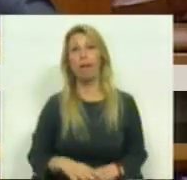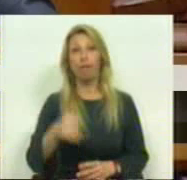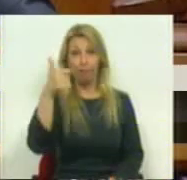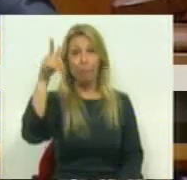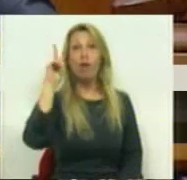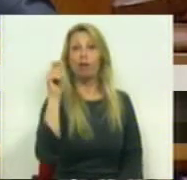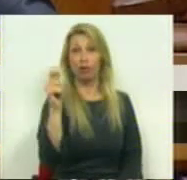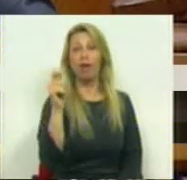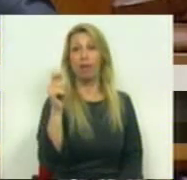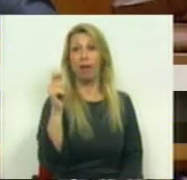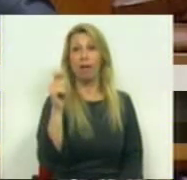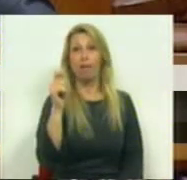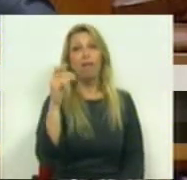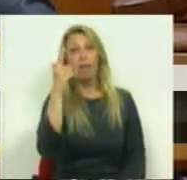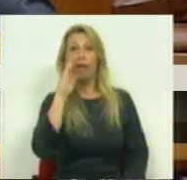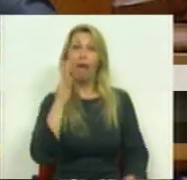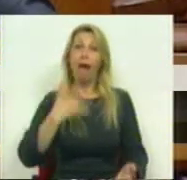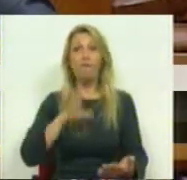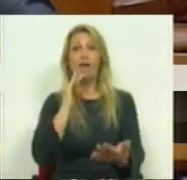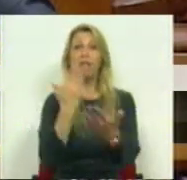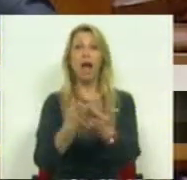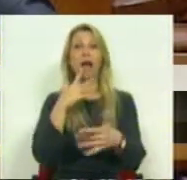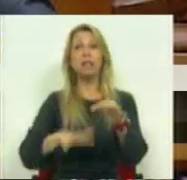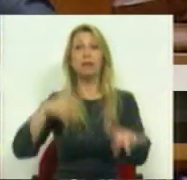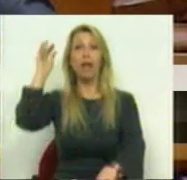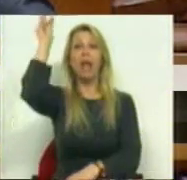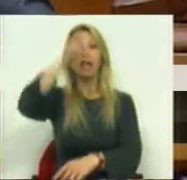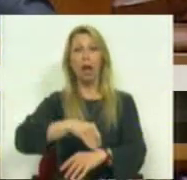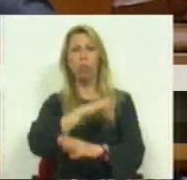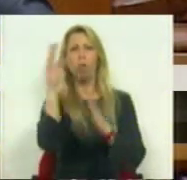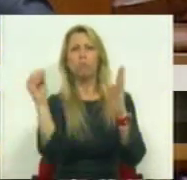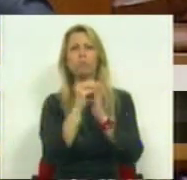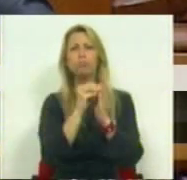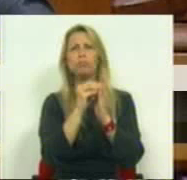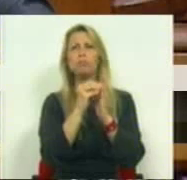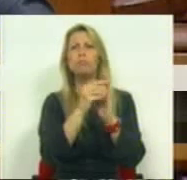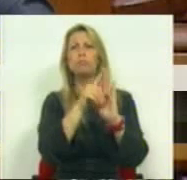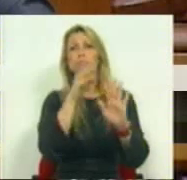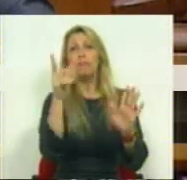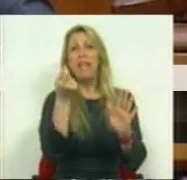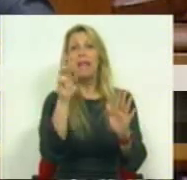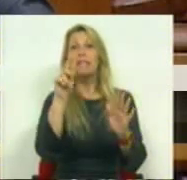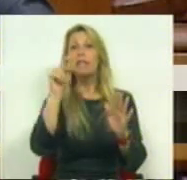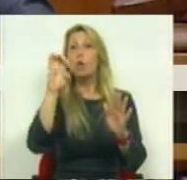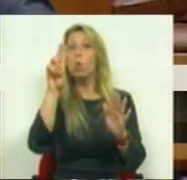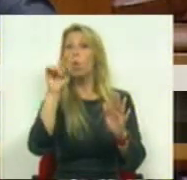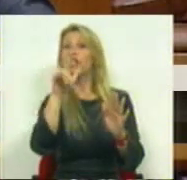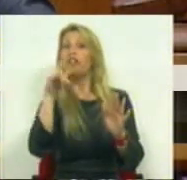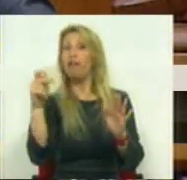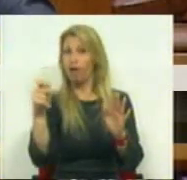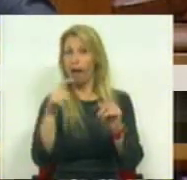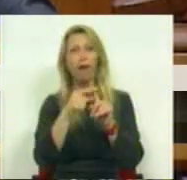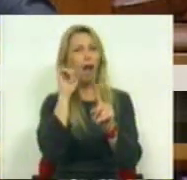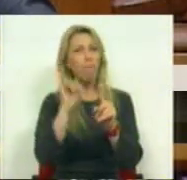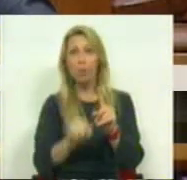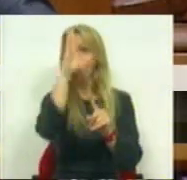Esquerda, que se queira dar à Assembleia da República uma componente executiva que é tipicamente do Governo. Isso só é